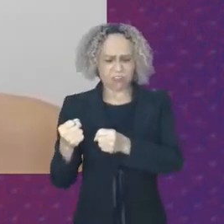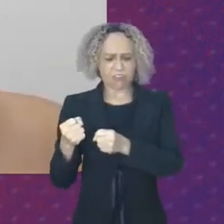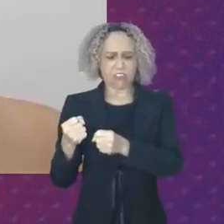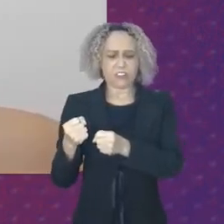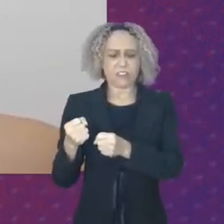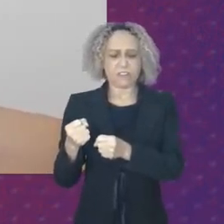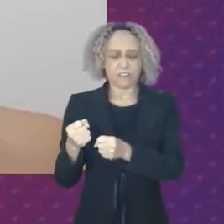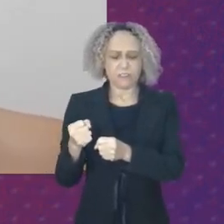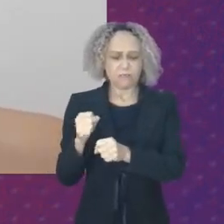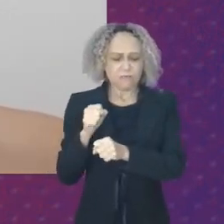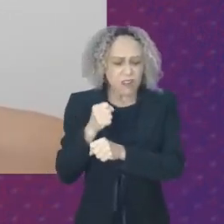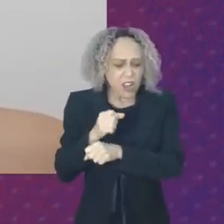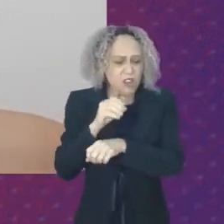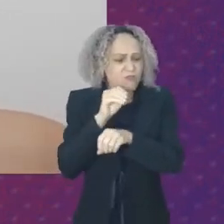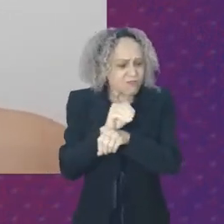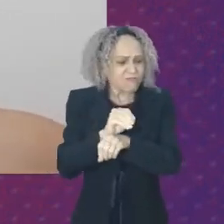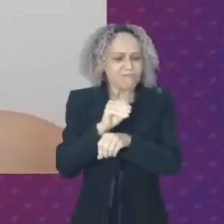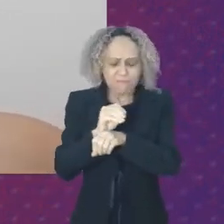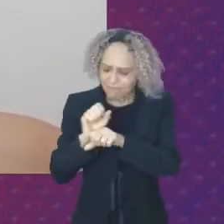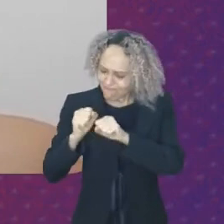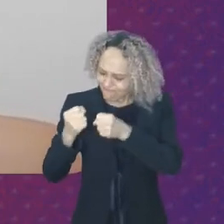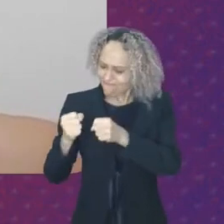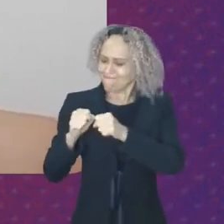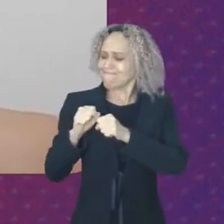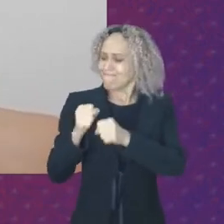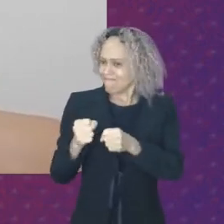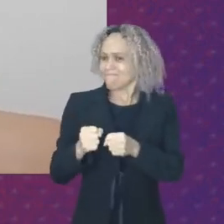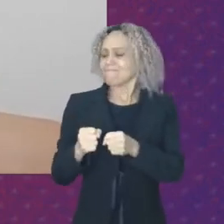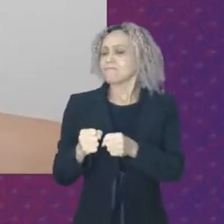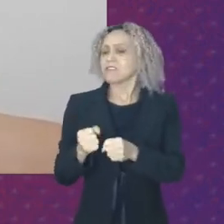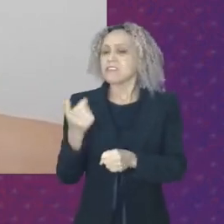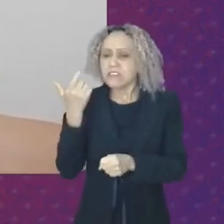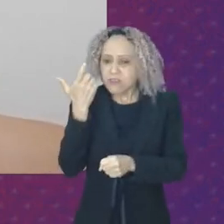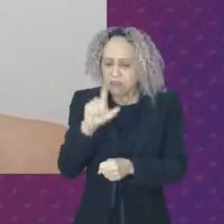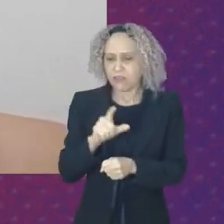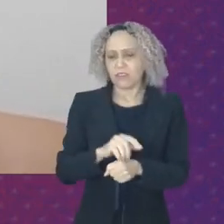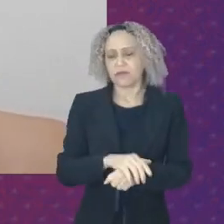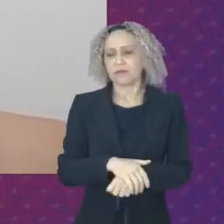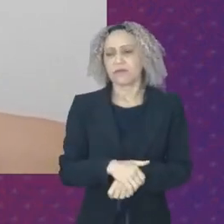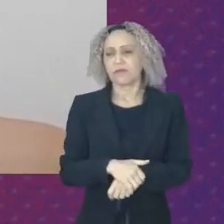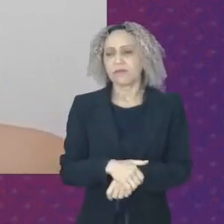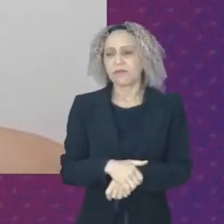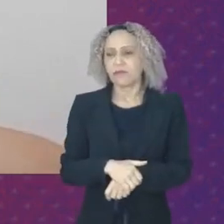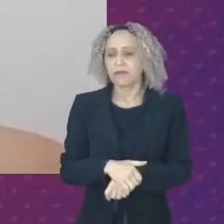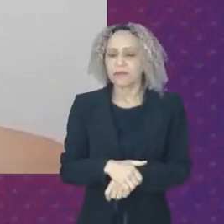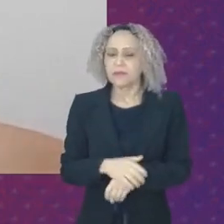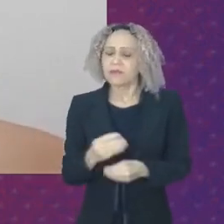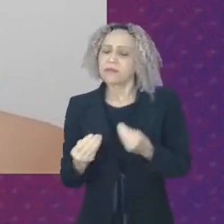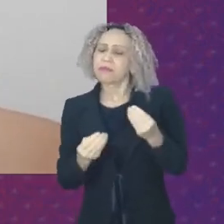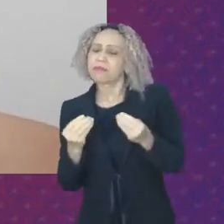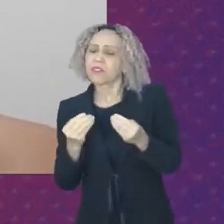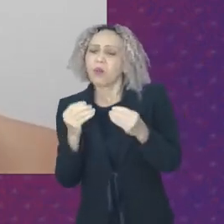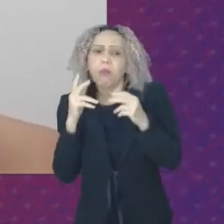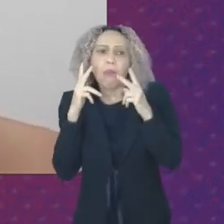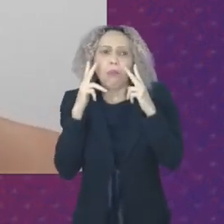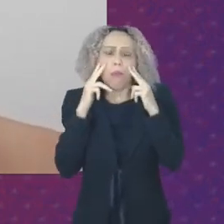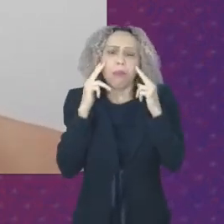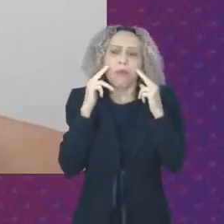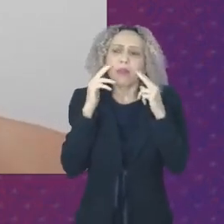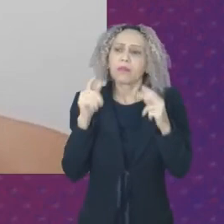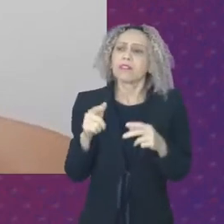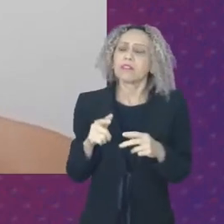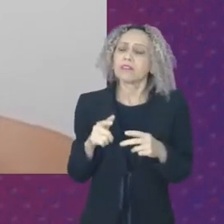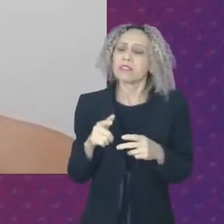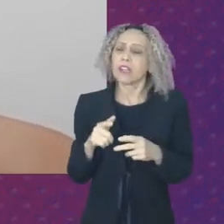ser feito, seja realizado. É muito comum a gente ver o do arquétipo